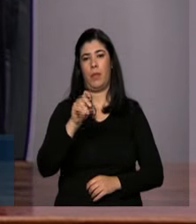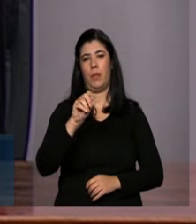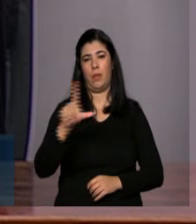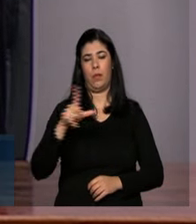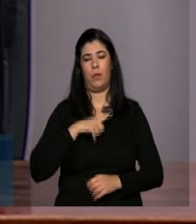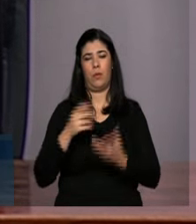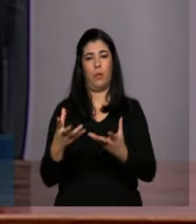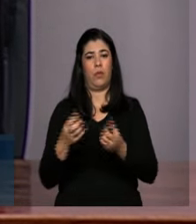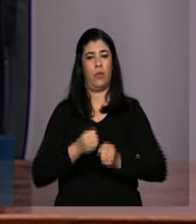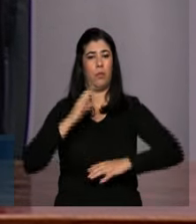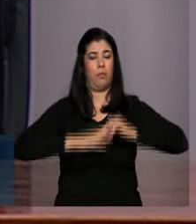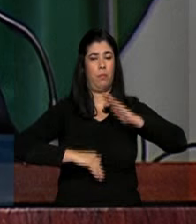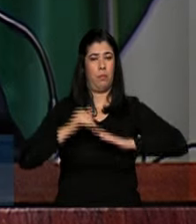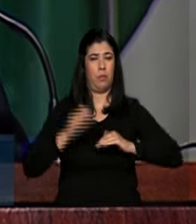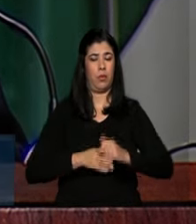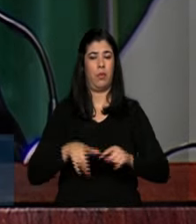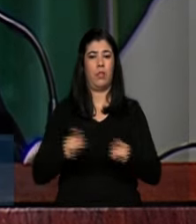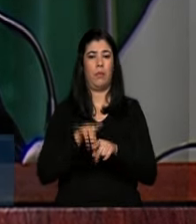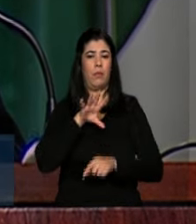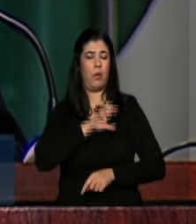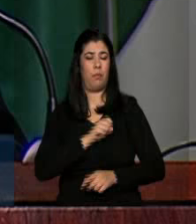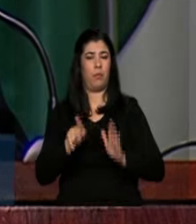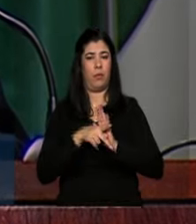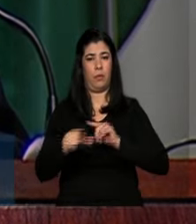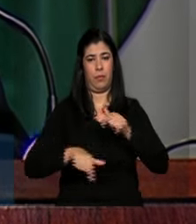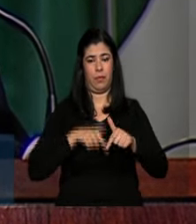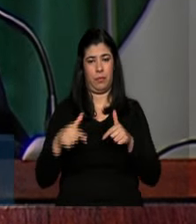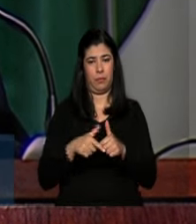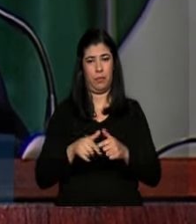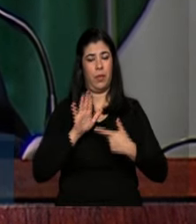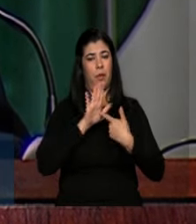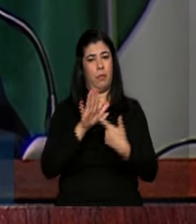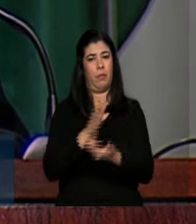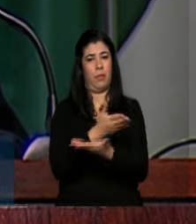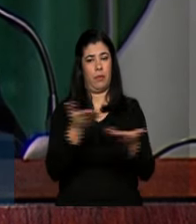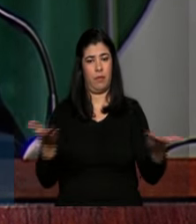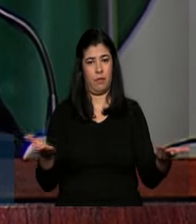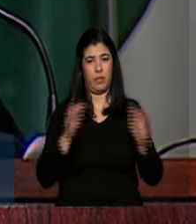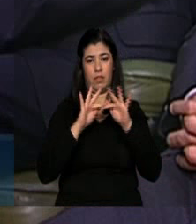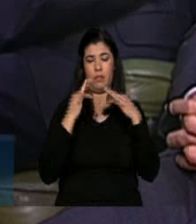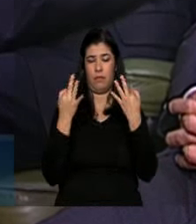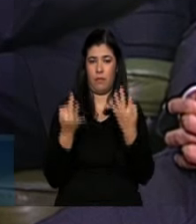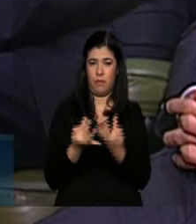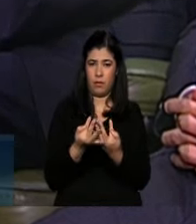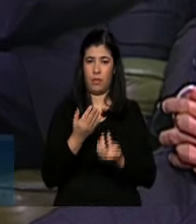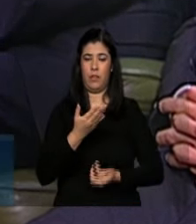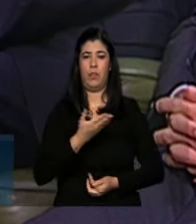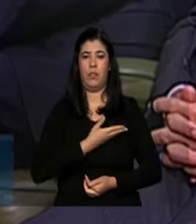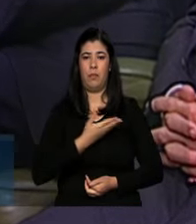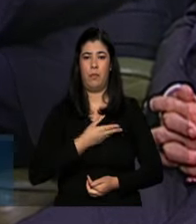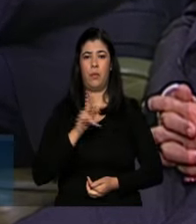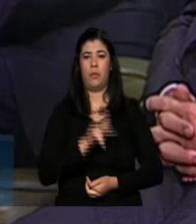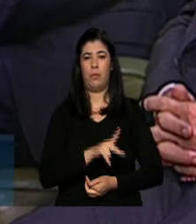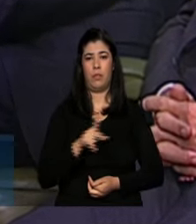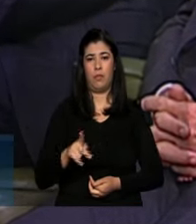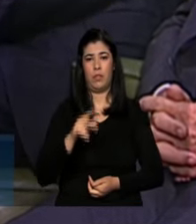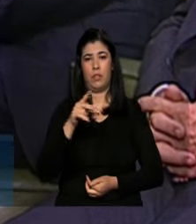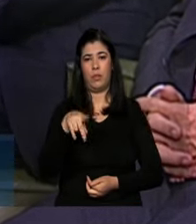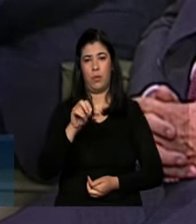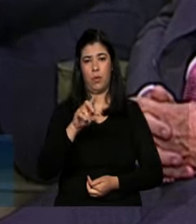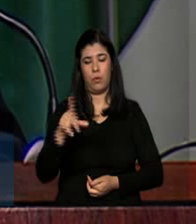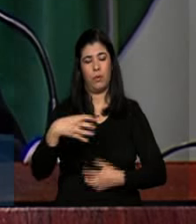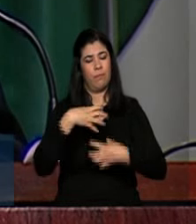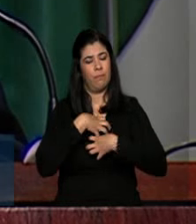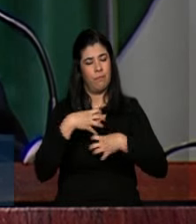um exemplo de profissionalismo e de amor ao trabalho. Manifesto aos familiares e amigos do professor Coll meus